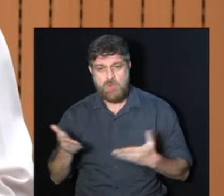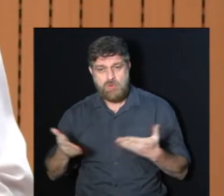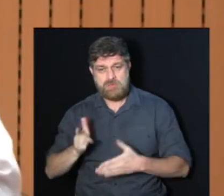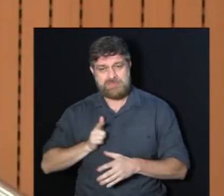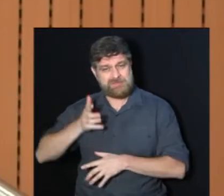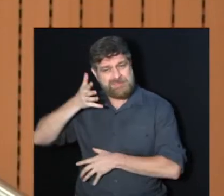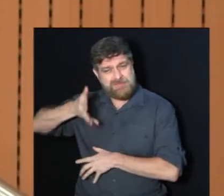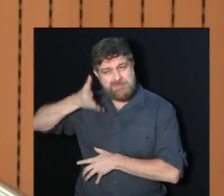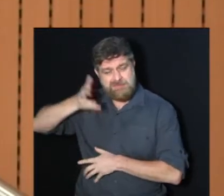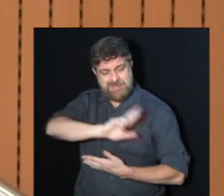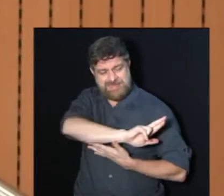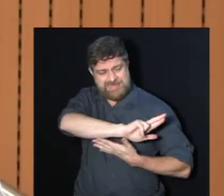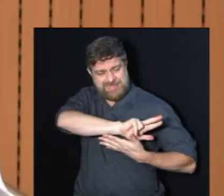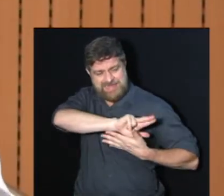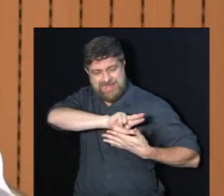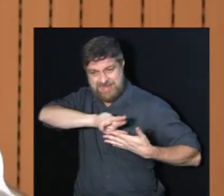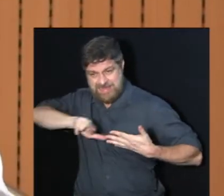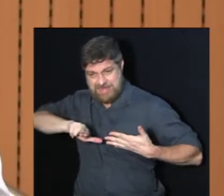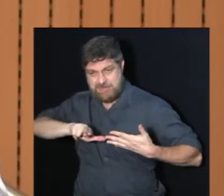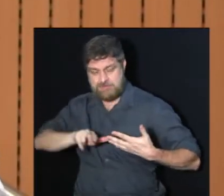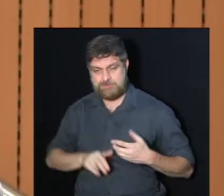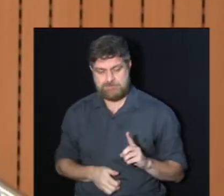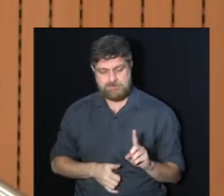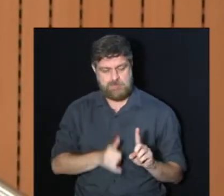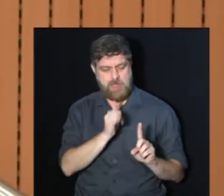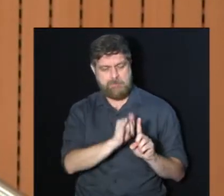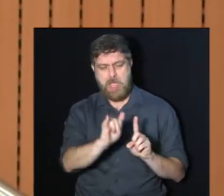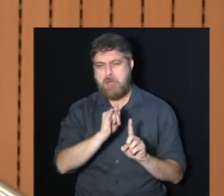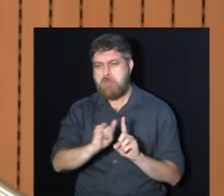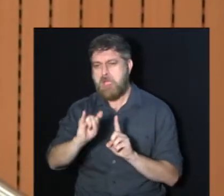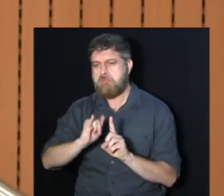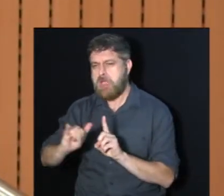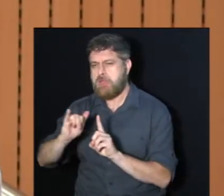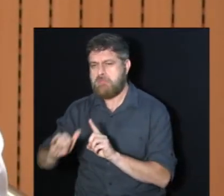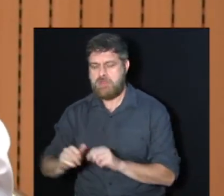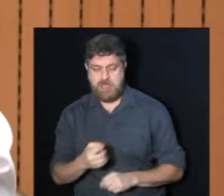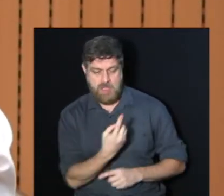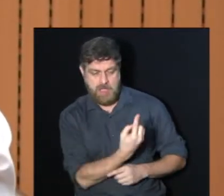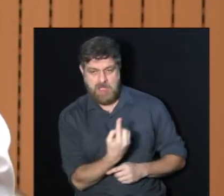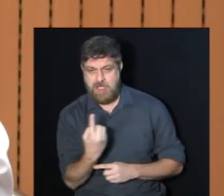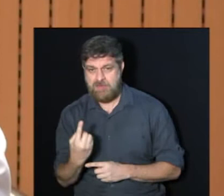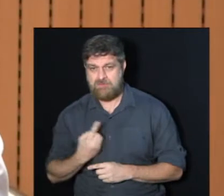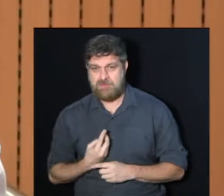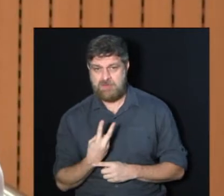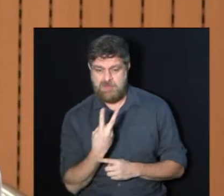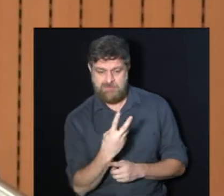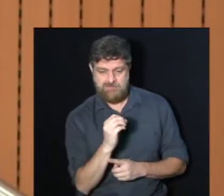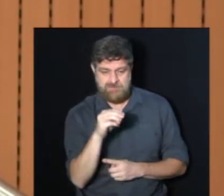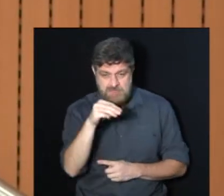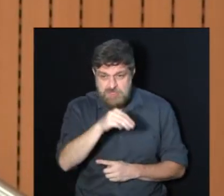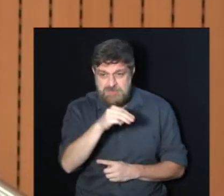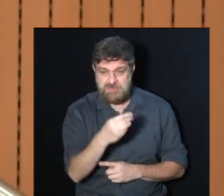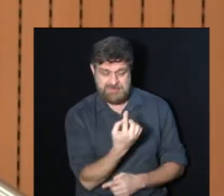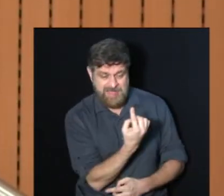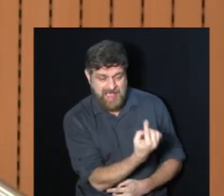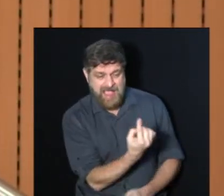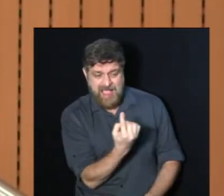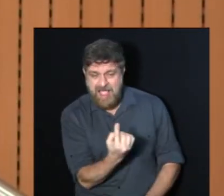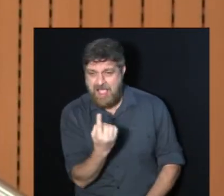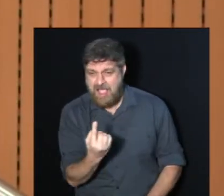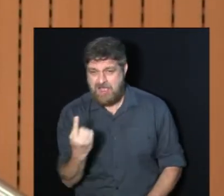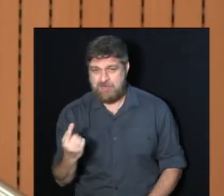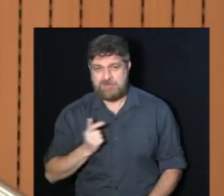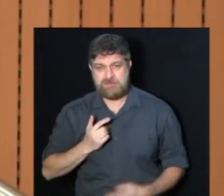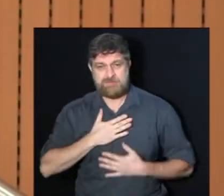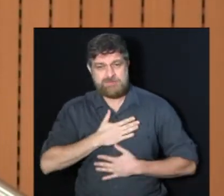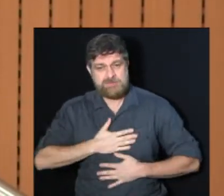falas de cada uma dessas mulheres que compõem essa mesa. Cerca de 20 minutos, 15 a 20 minutos, que teremos o